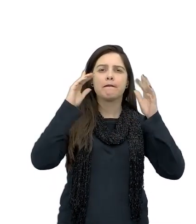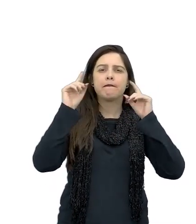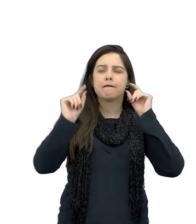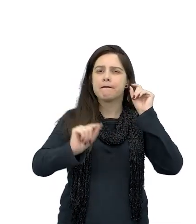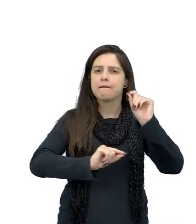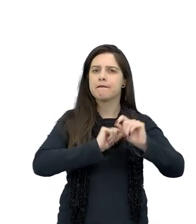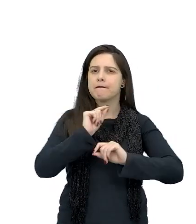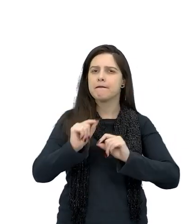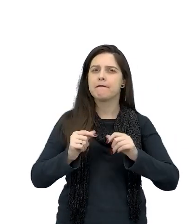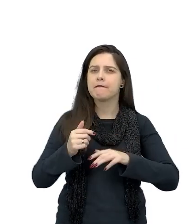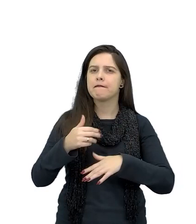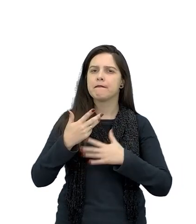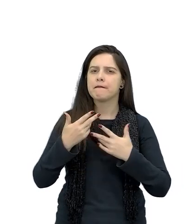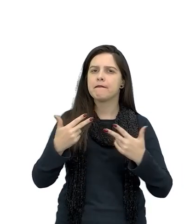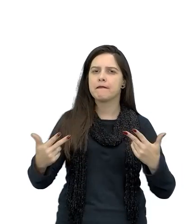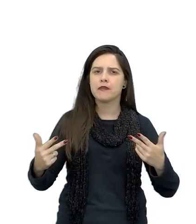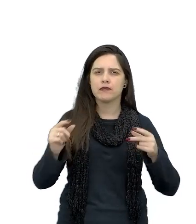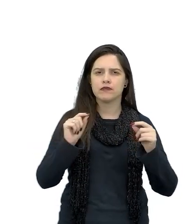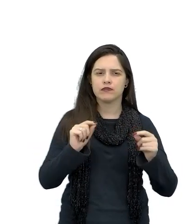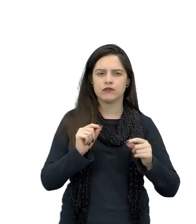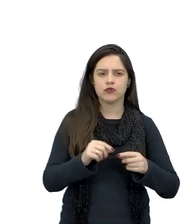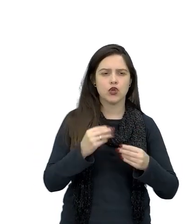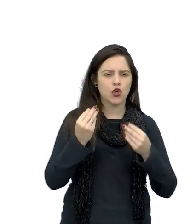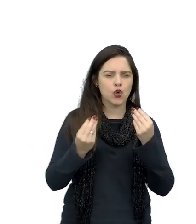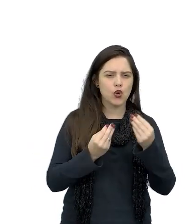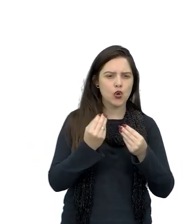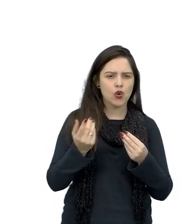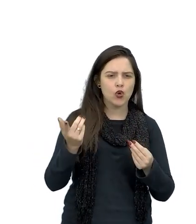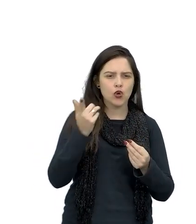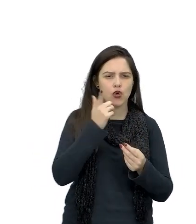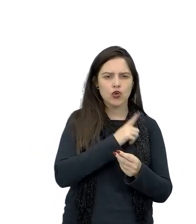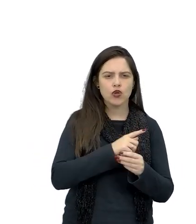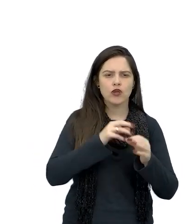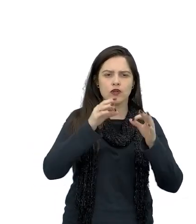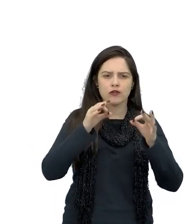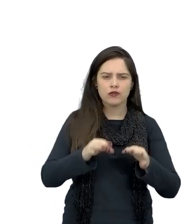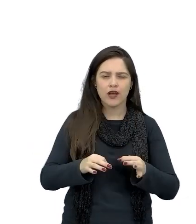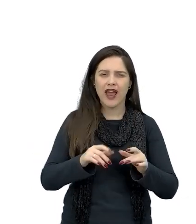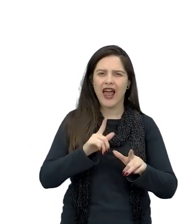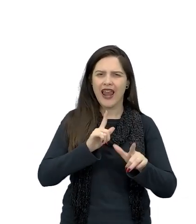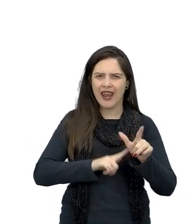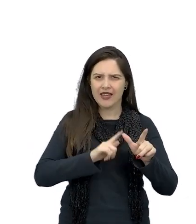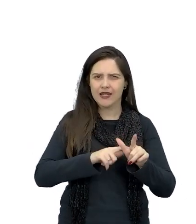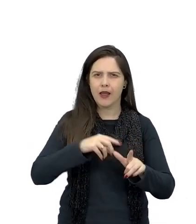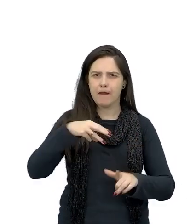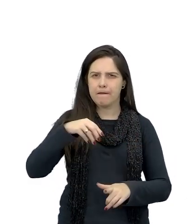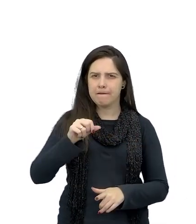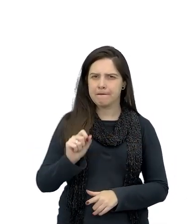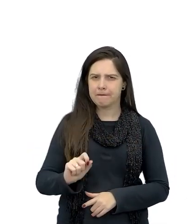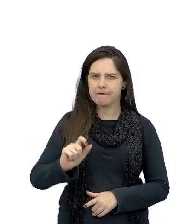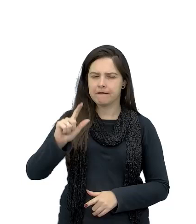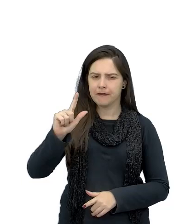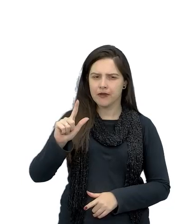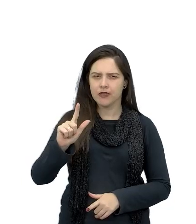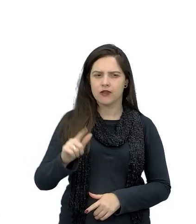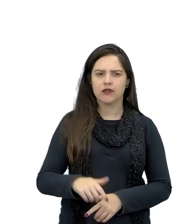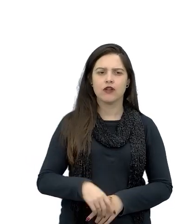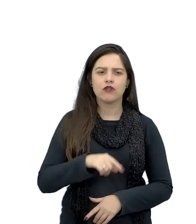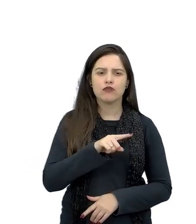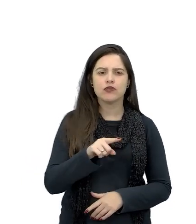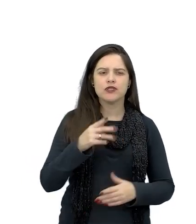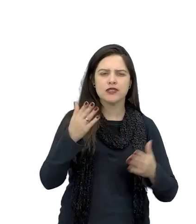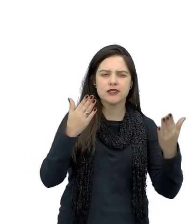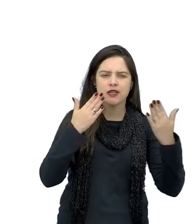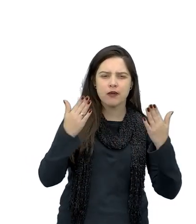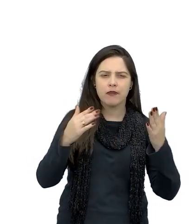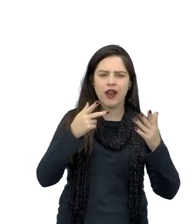na produção que fez. Ó, consegui usar corretamente a letra maiúscula? Separei as falas dos